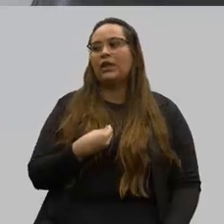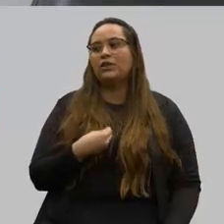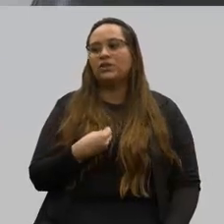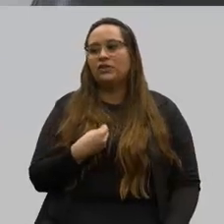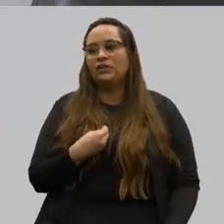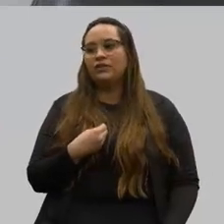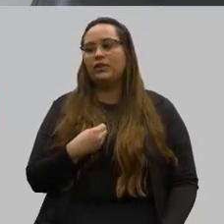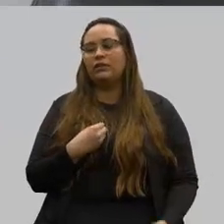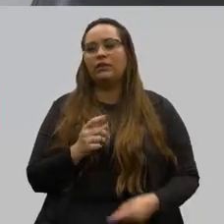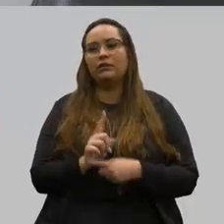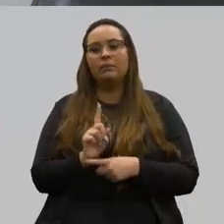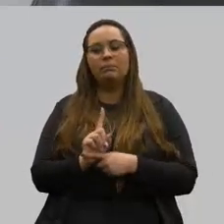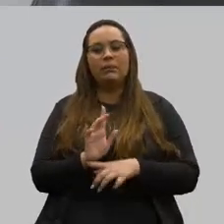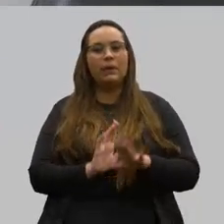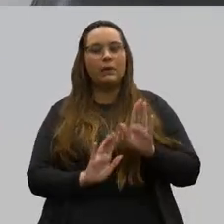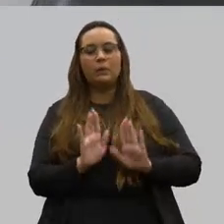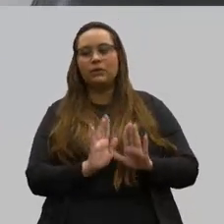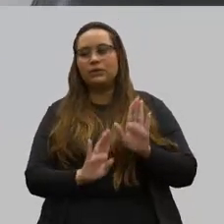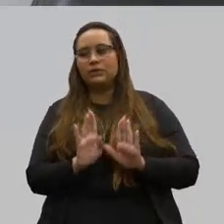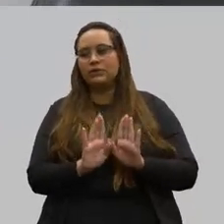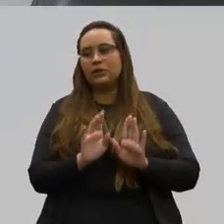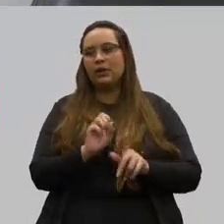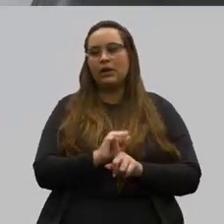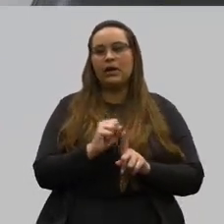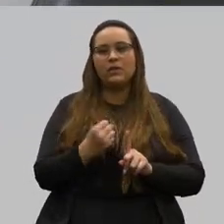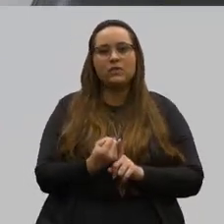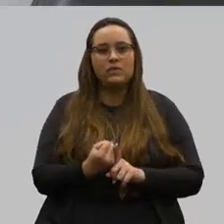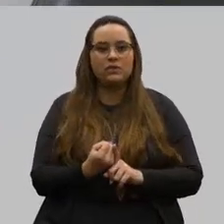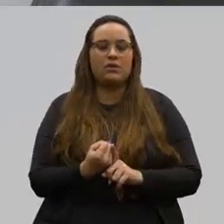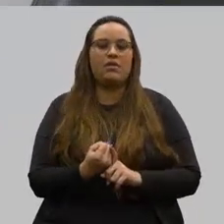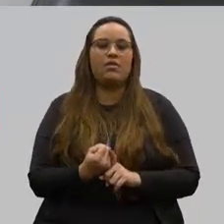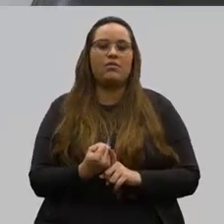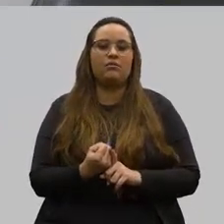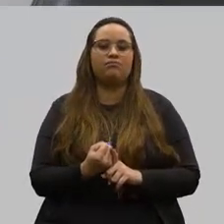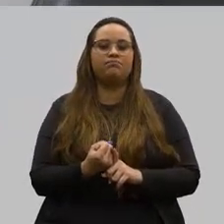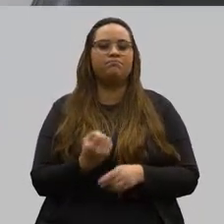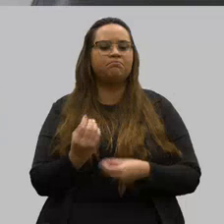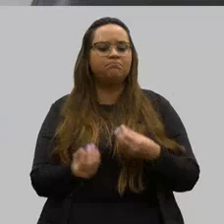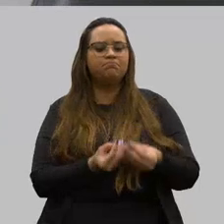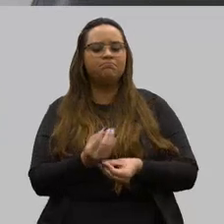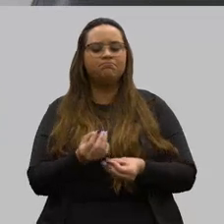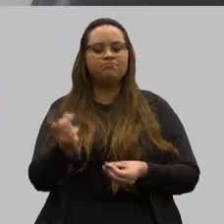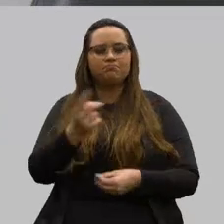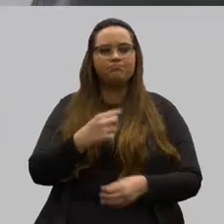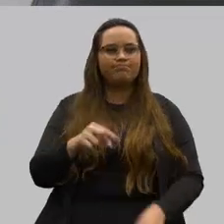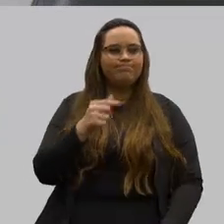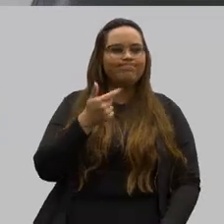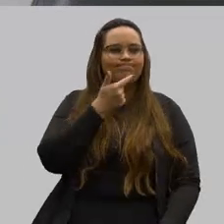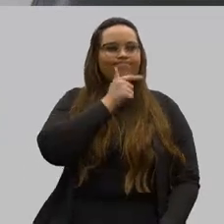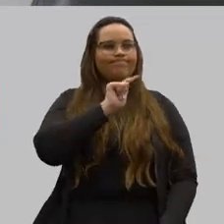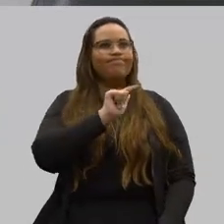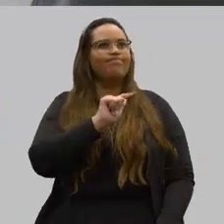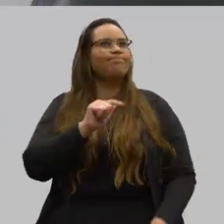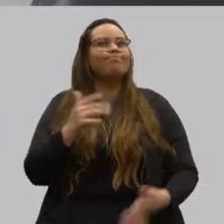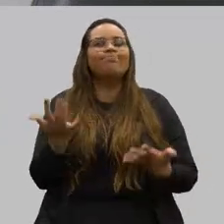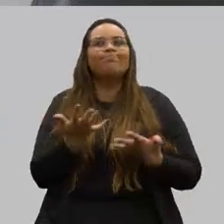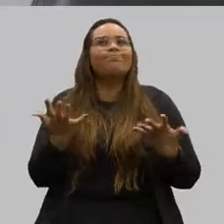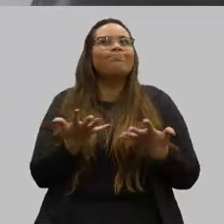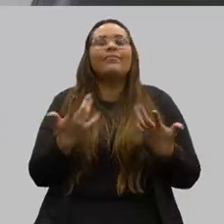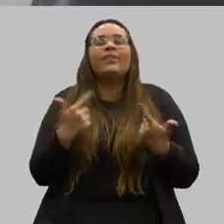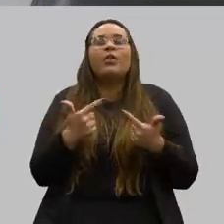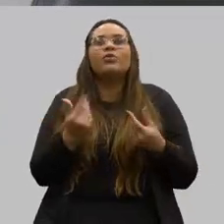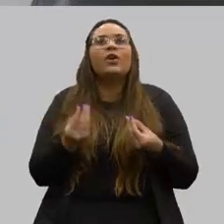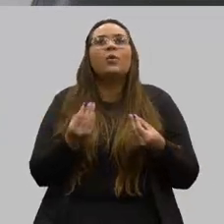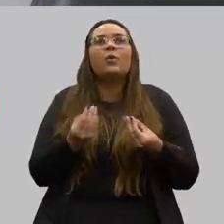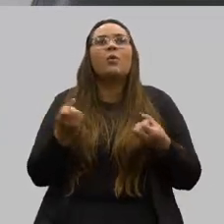social e o ganho que aquela região teve é inestimável não tem uma pessoa do